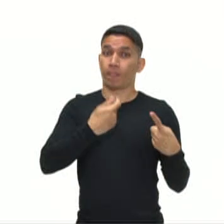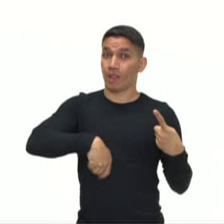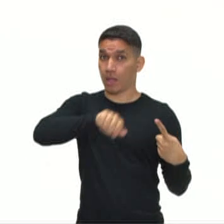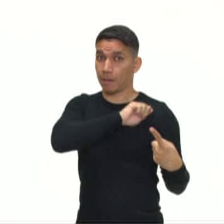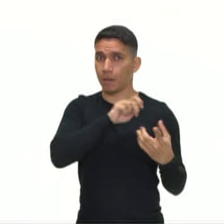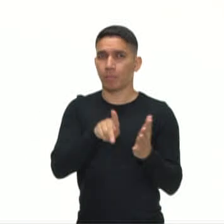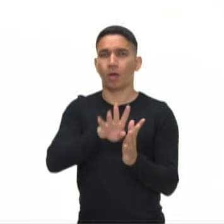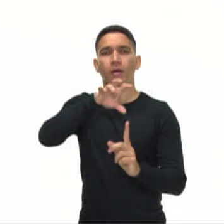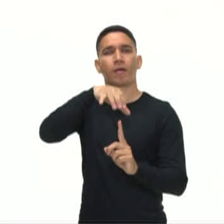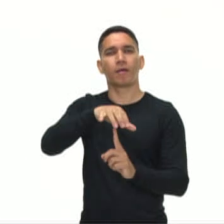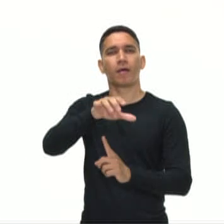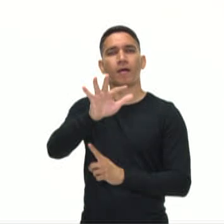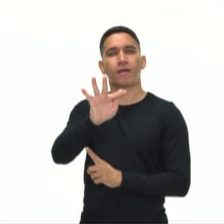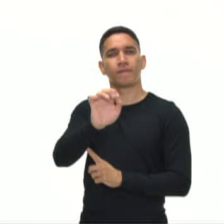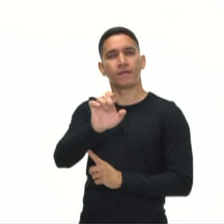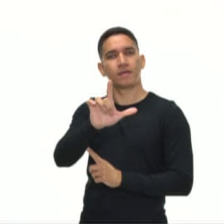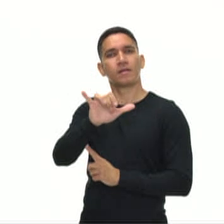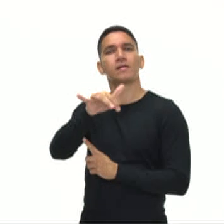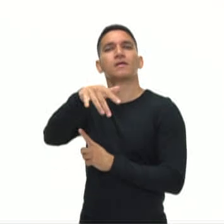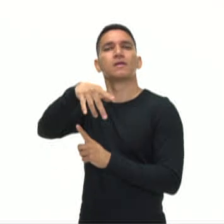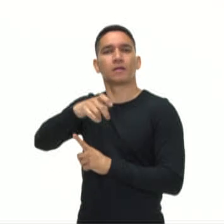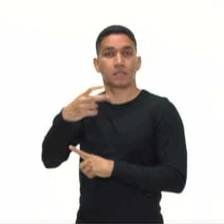rei Filipe II,